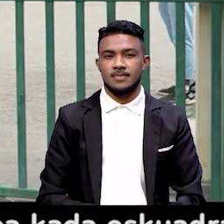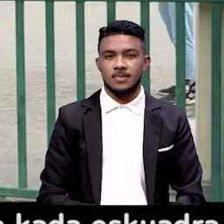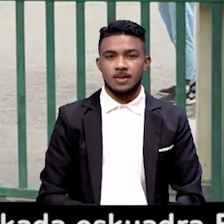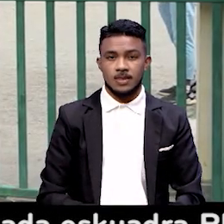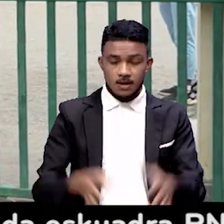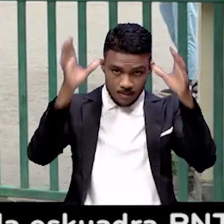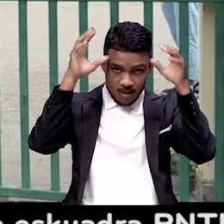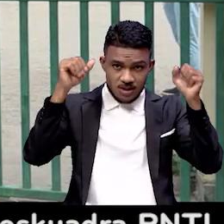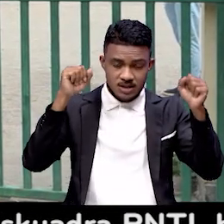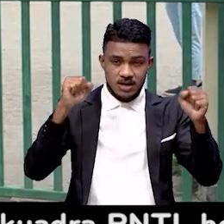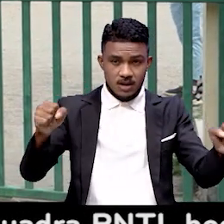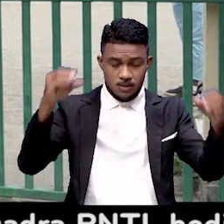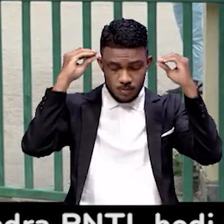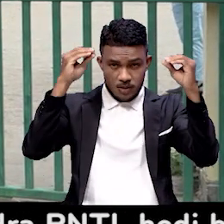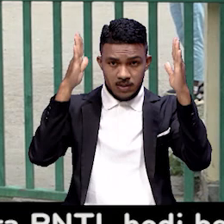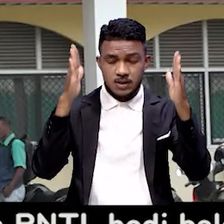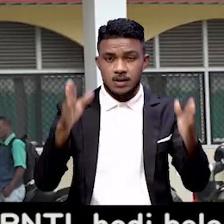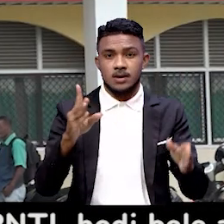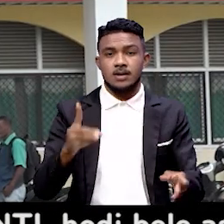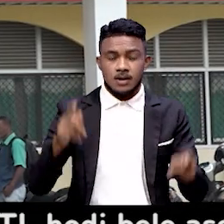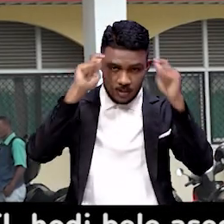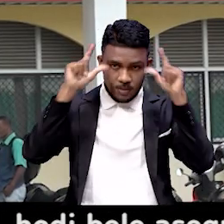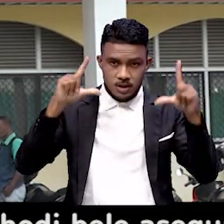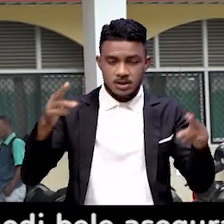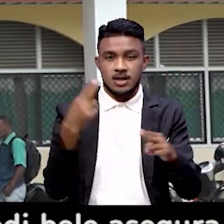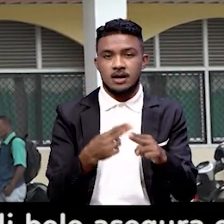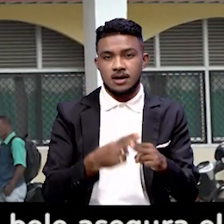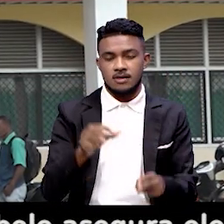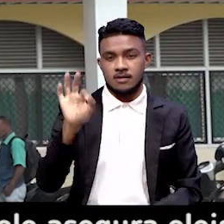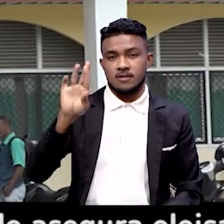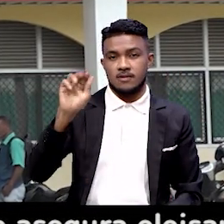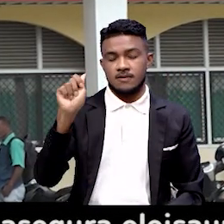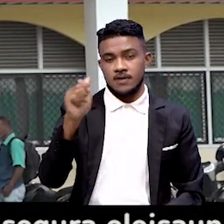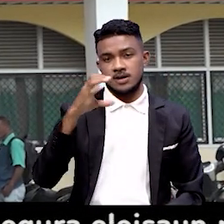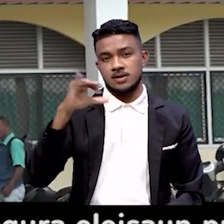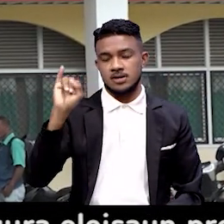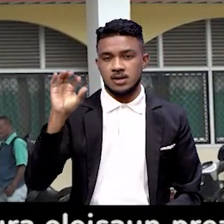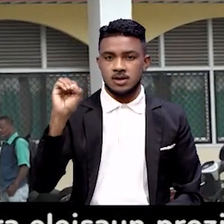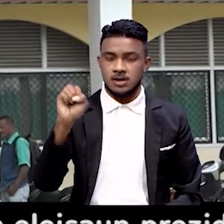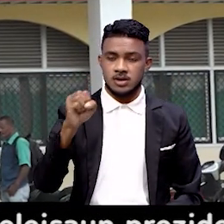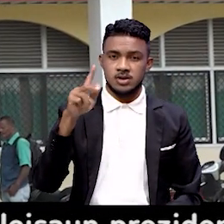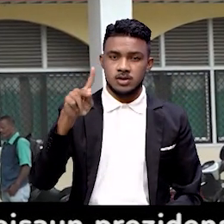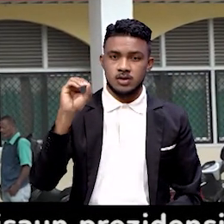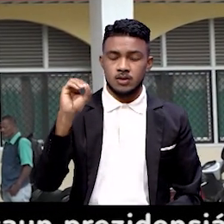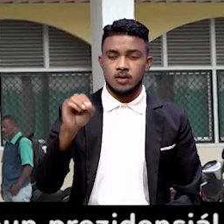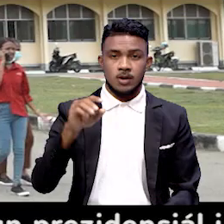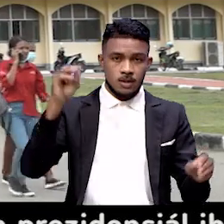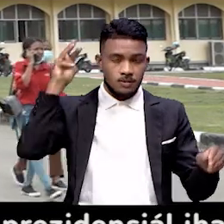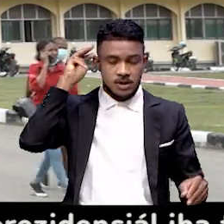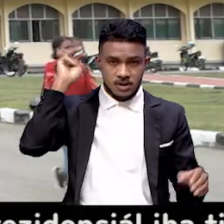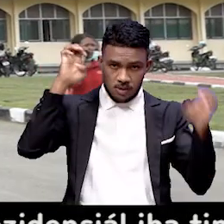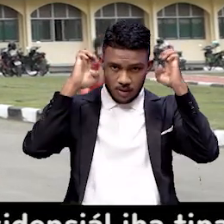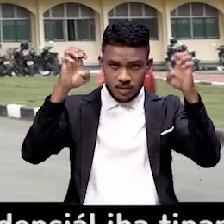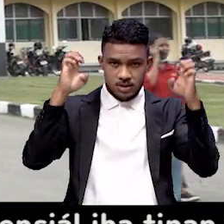Presidente Sindicato Professores Timor-Leste, Francisco da Costa Fernandes Hateten, Ministério da Educação latau importância no